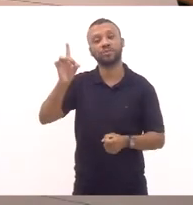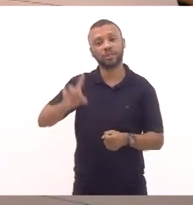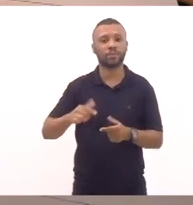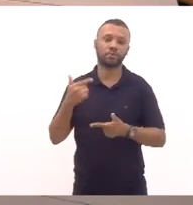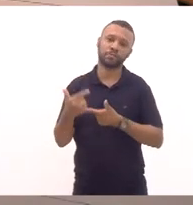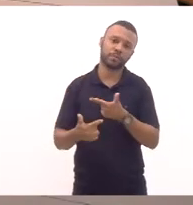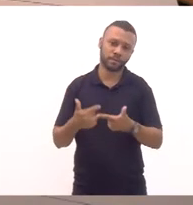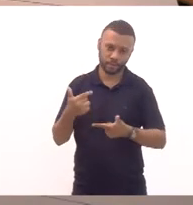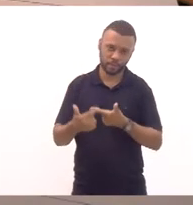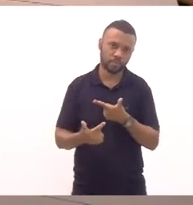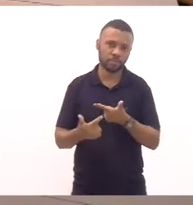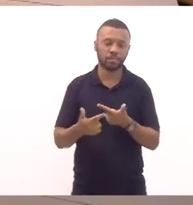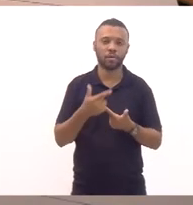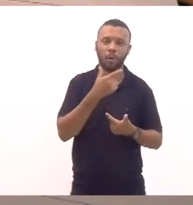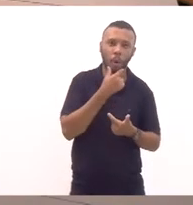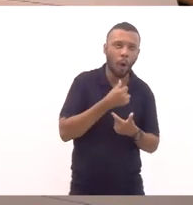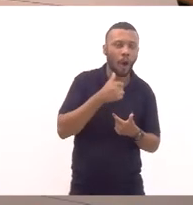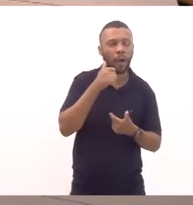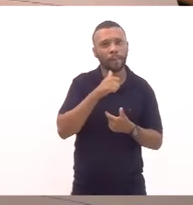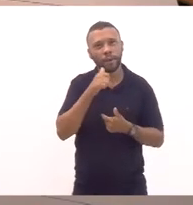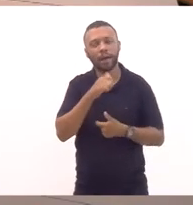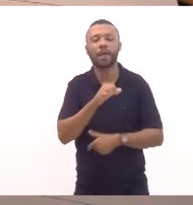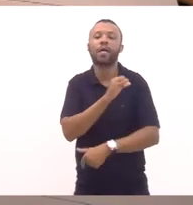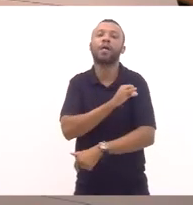e trabalhadoras do Rio de Janeiro.